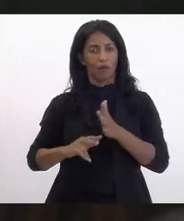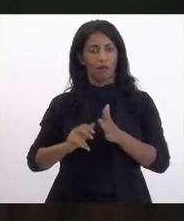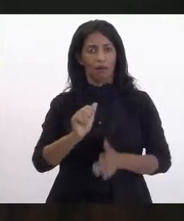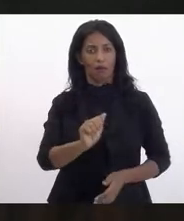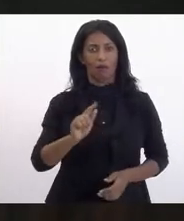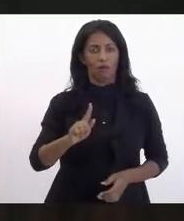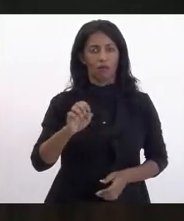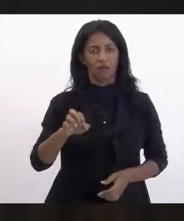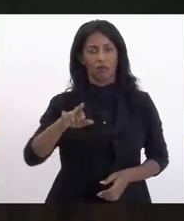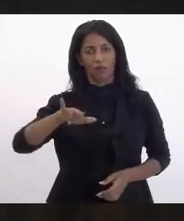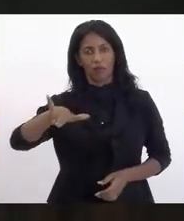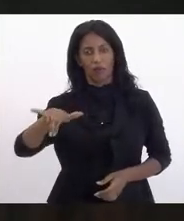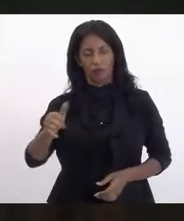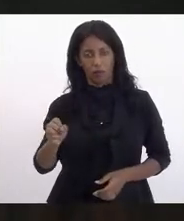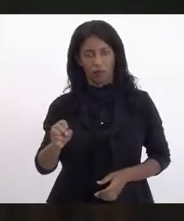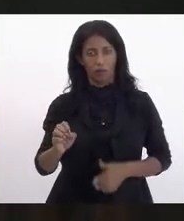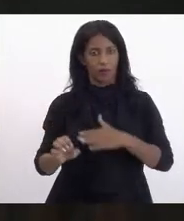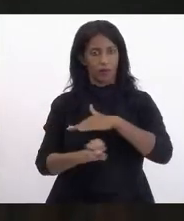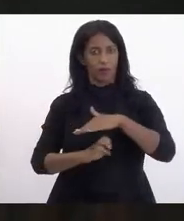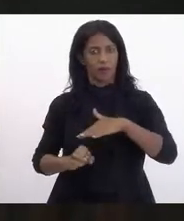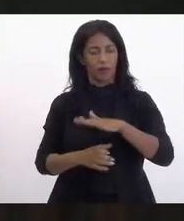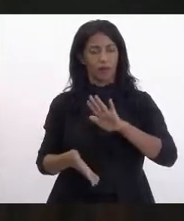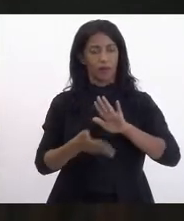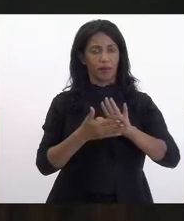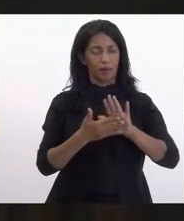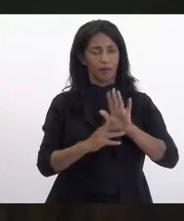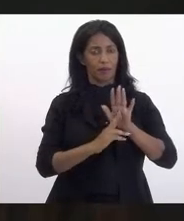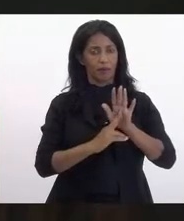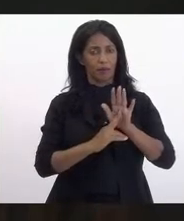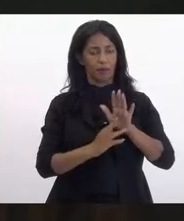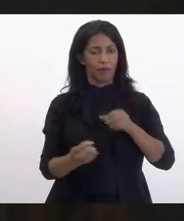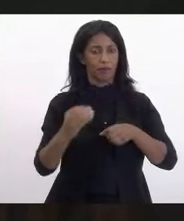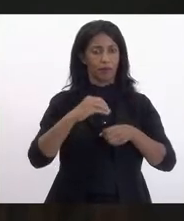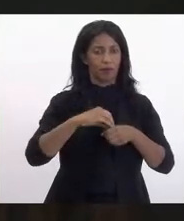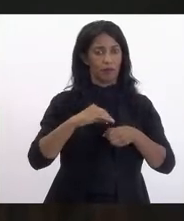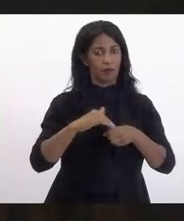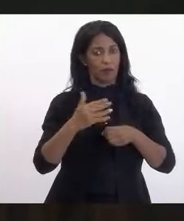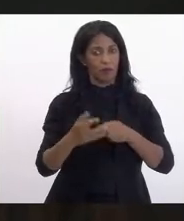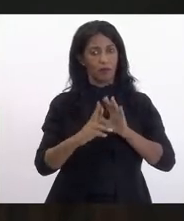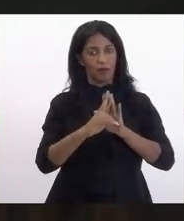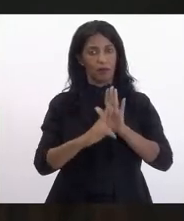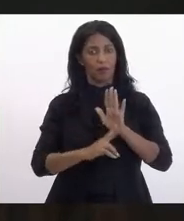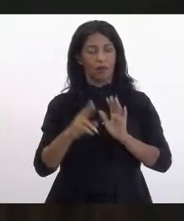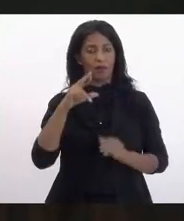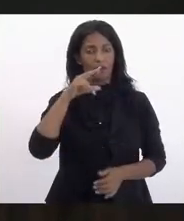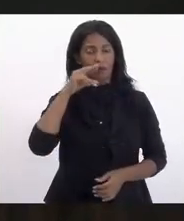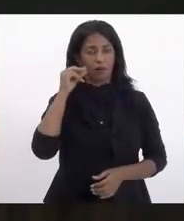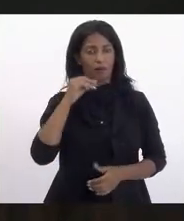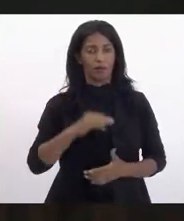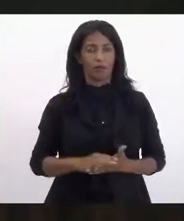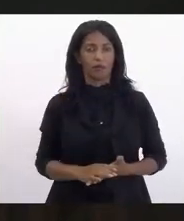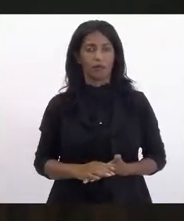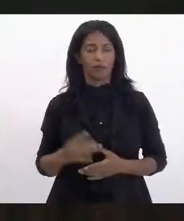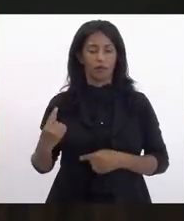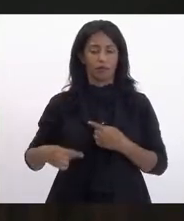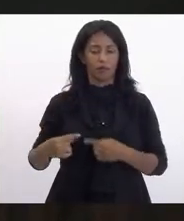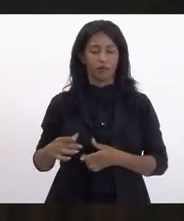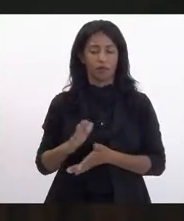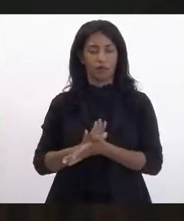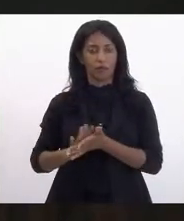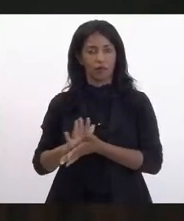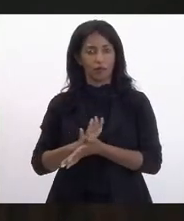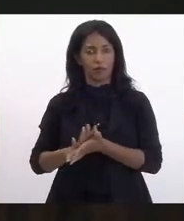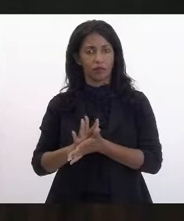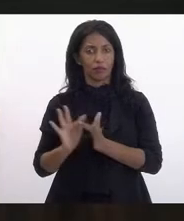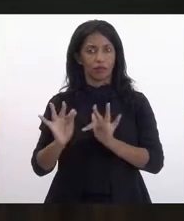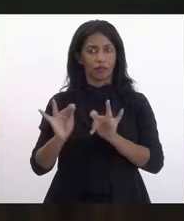AGRIO. Pareceres da Comissão de Normas Internas e Proposições Externas, favorável. Relator, deputado Rosenberg Reis. Em discussão, não havendo quem queira